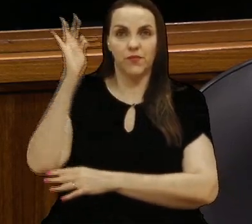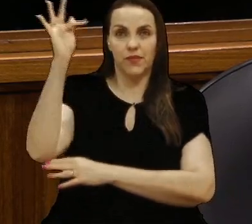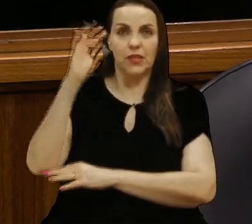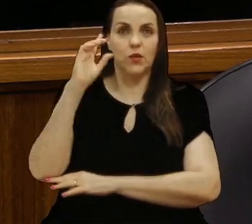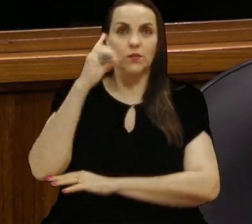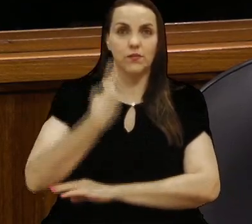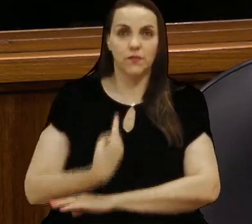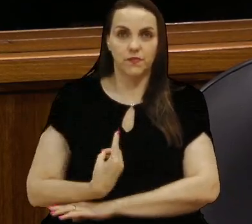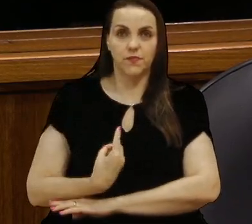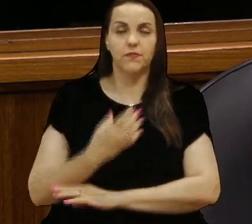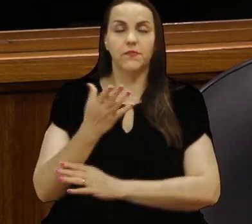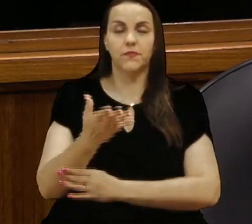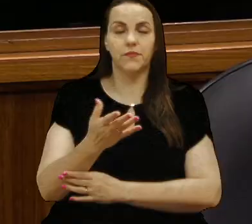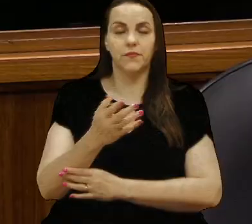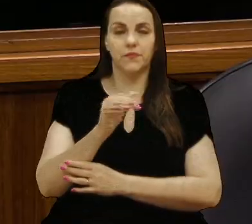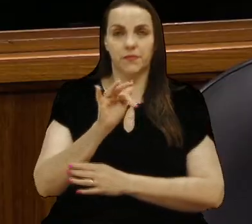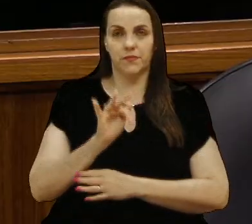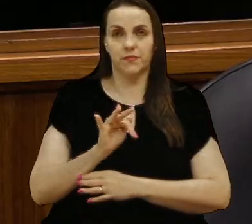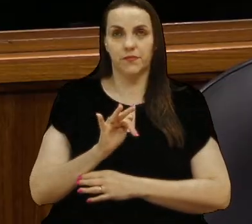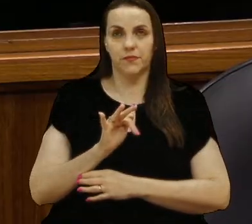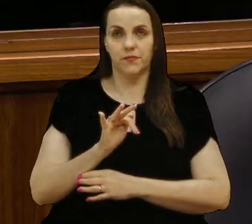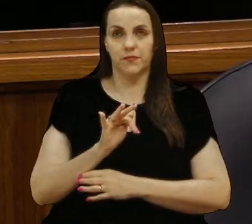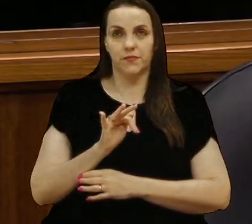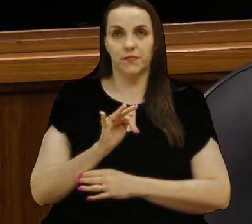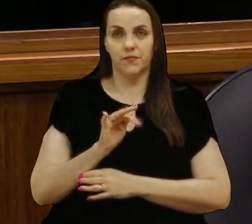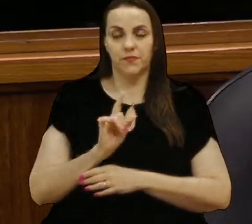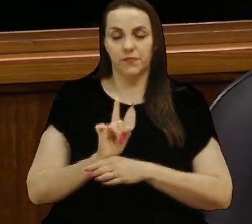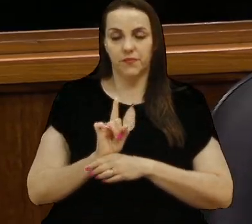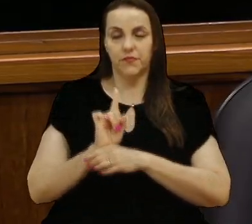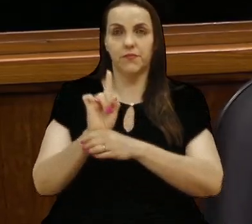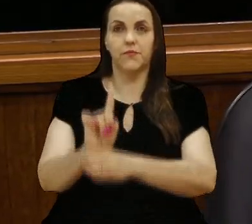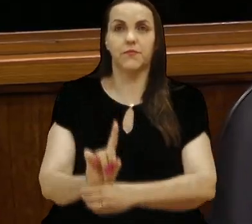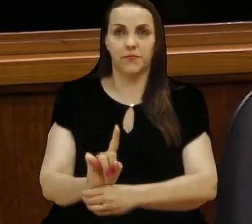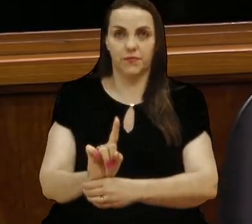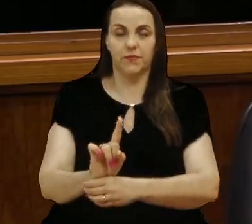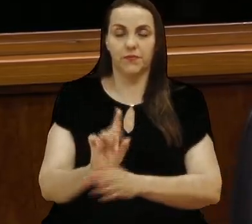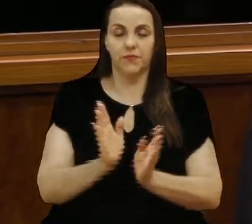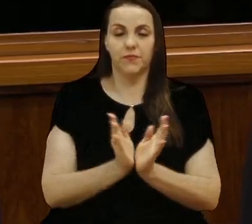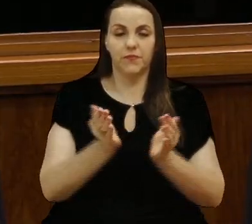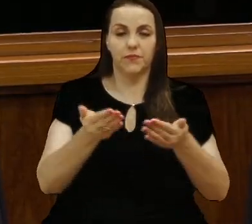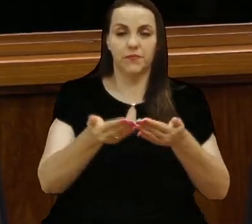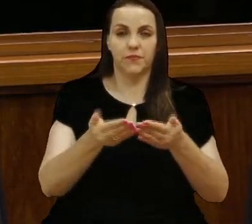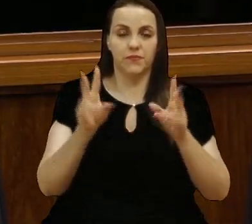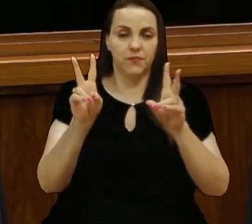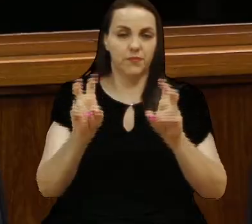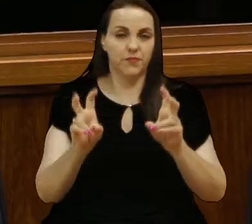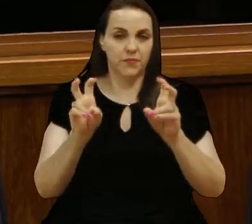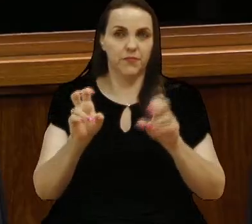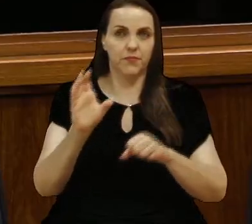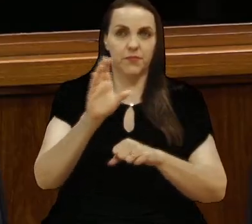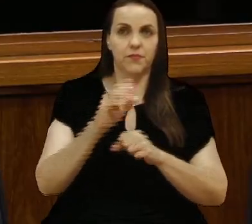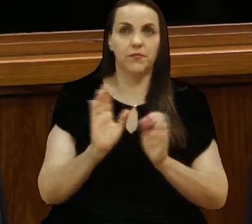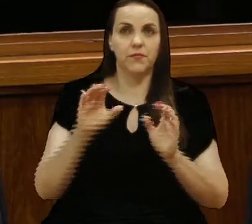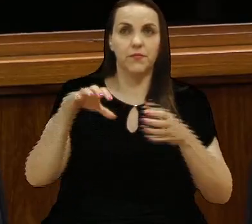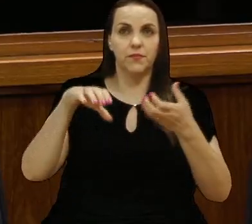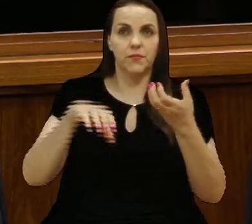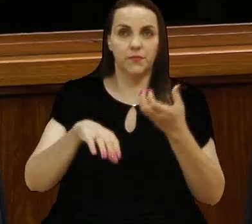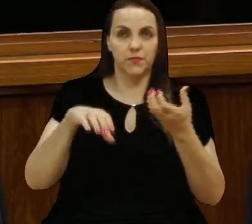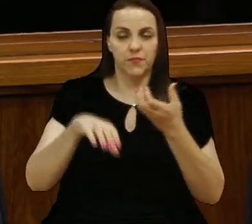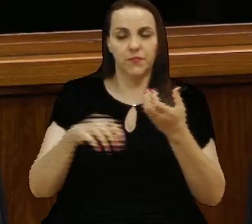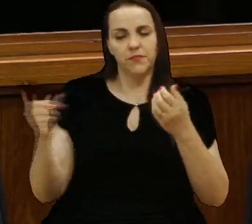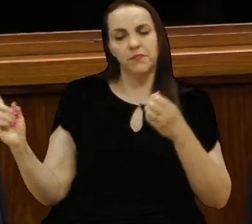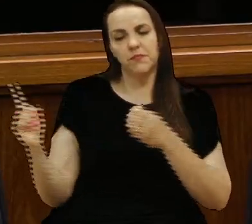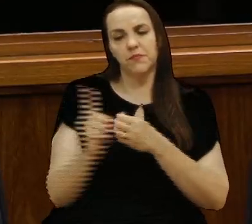que compõe, está à frente da comissão que trata desse assunto no Congresso, esteve aqui com diversas